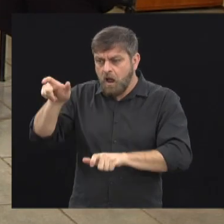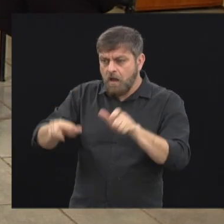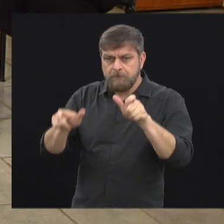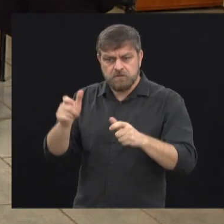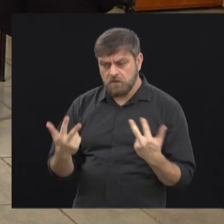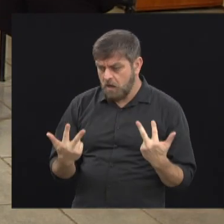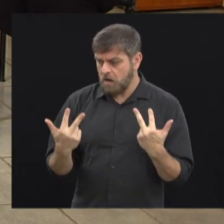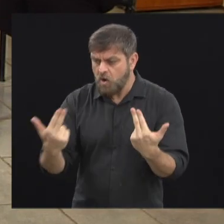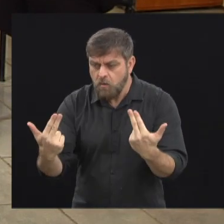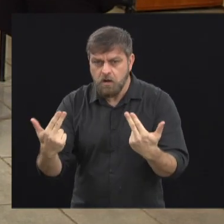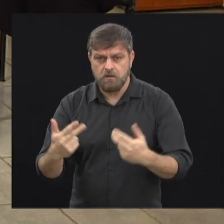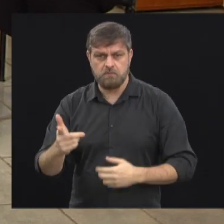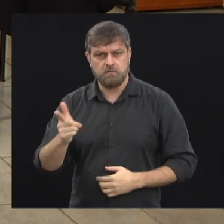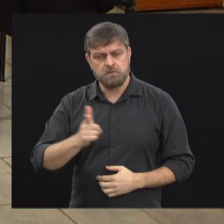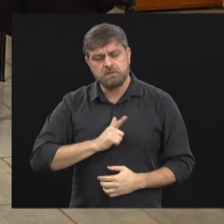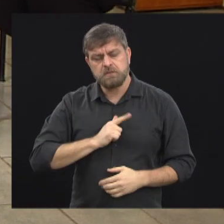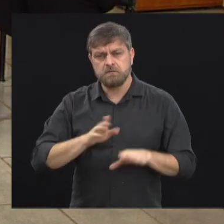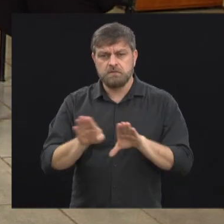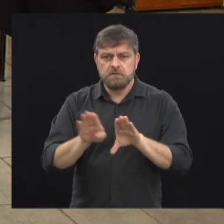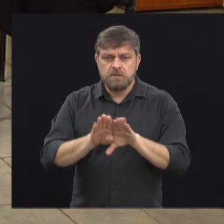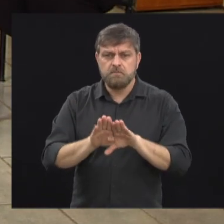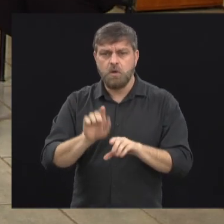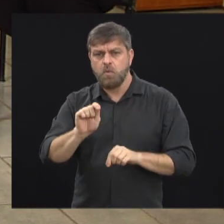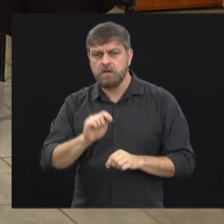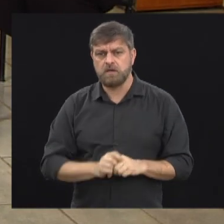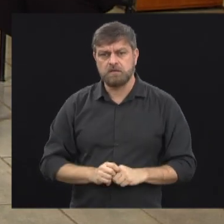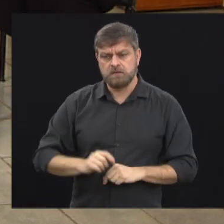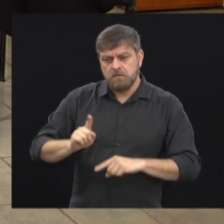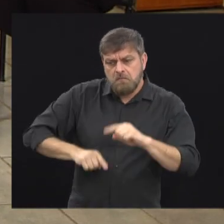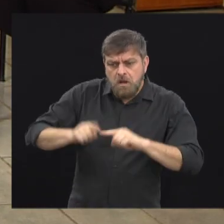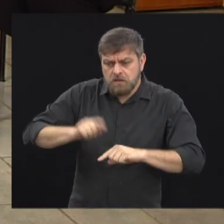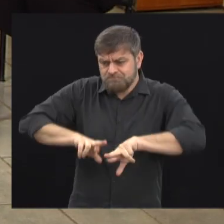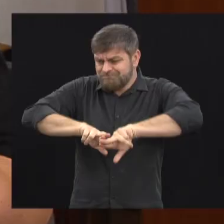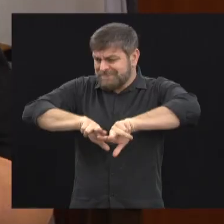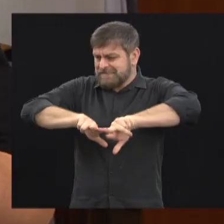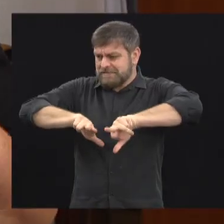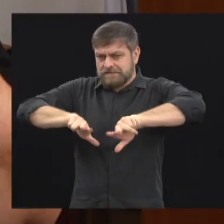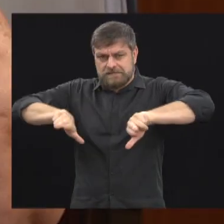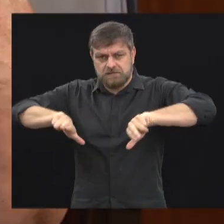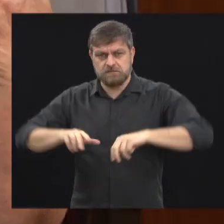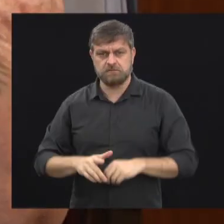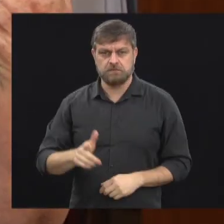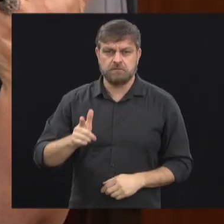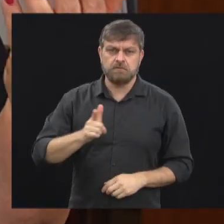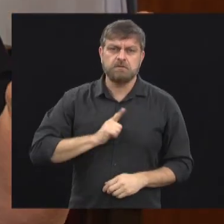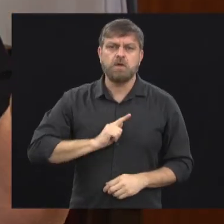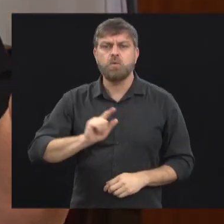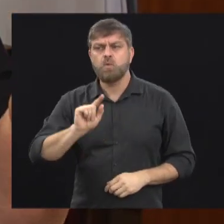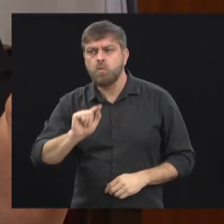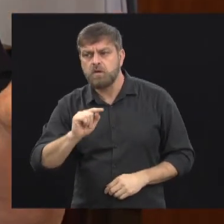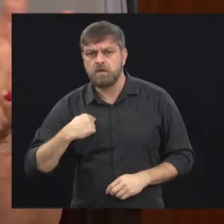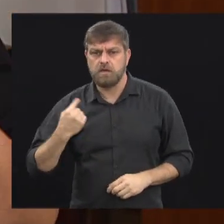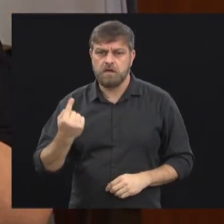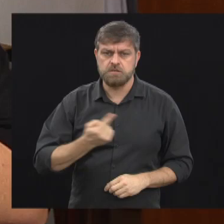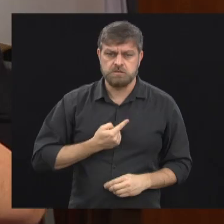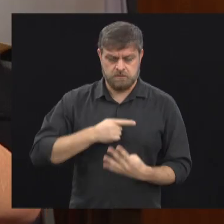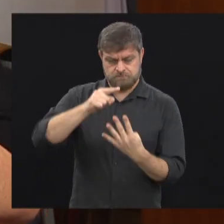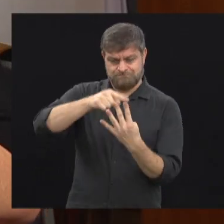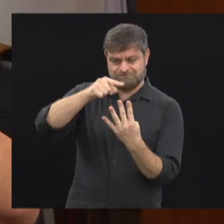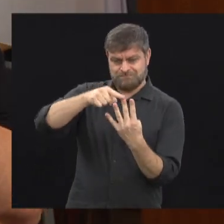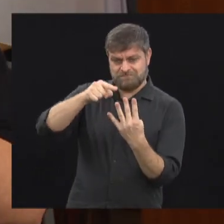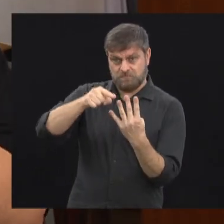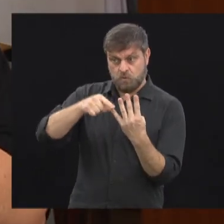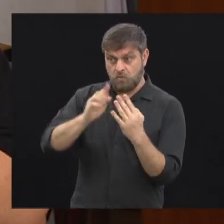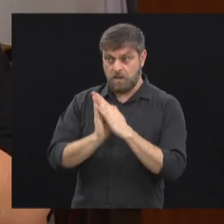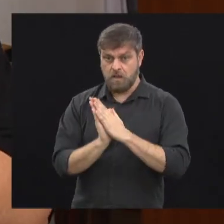pessoas, utilizando dos recursos que existem, né? Então nós temos 4 bonecos